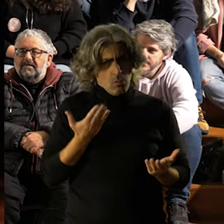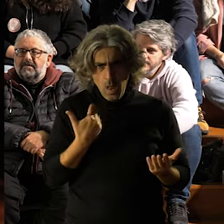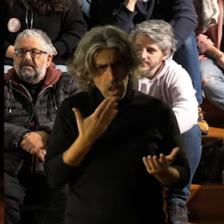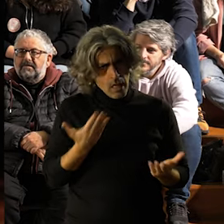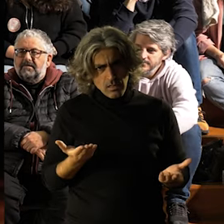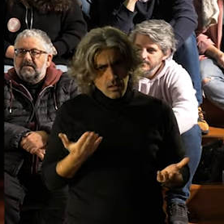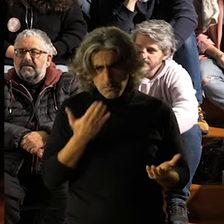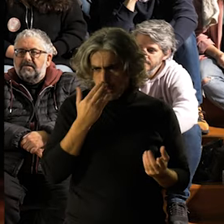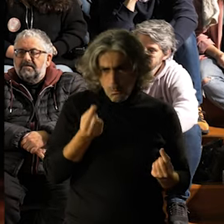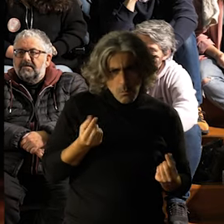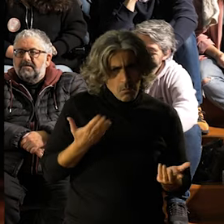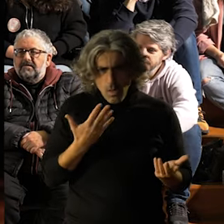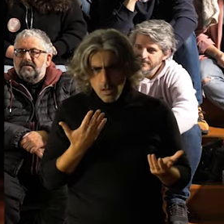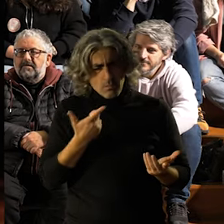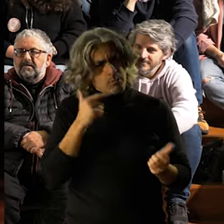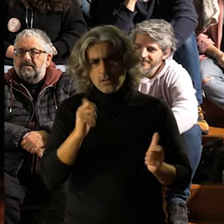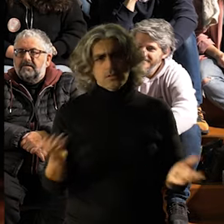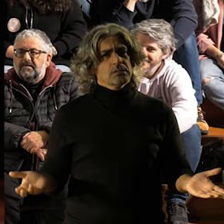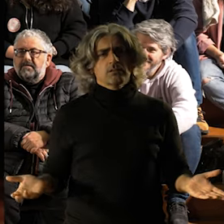Que pouquinho, que miserável, não pode ser.